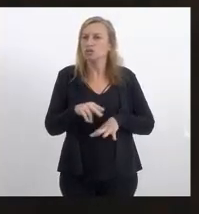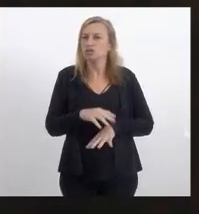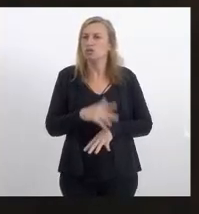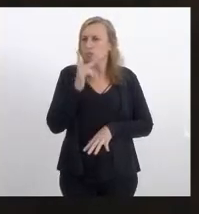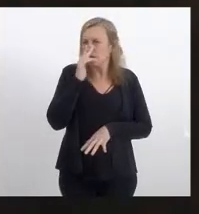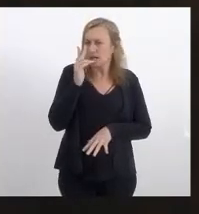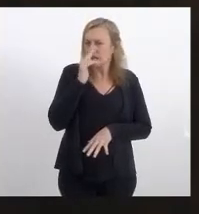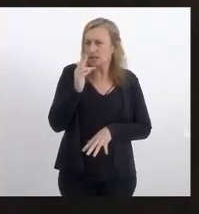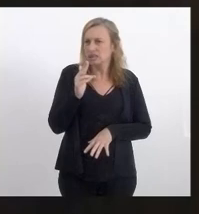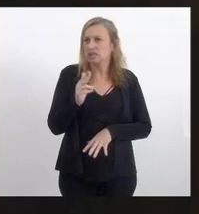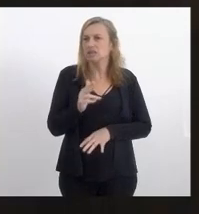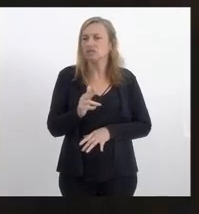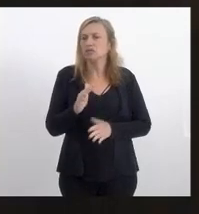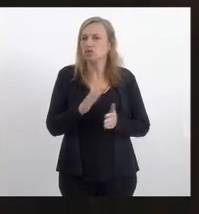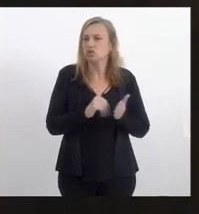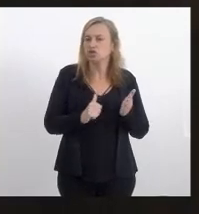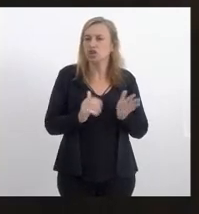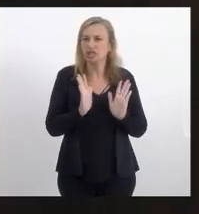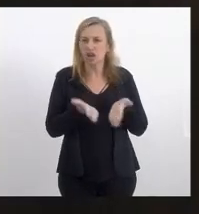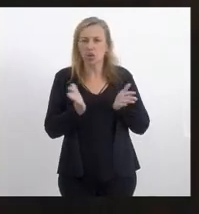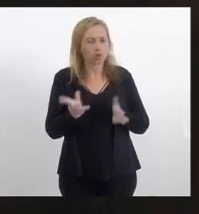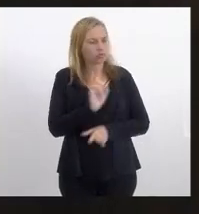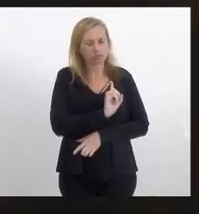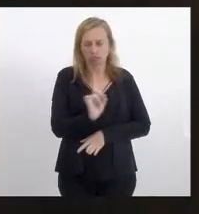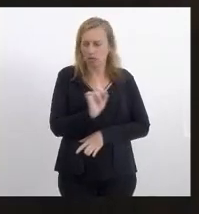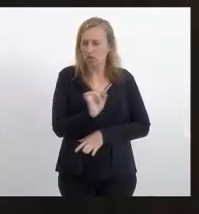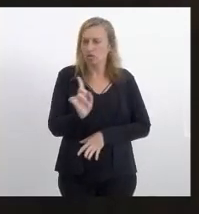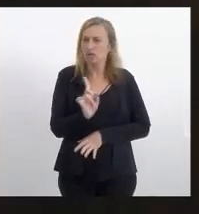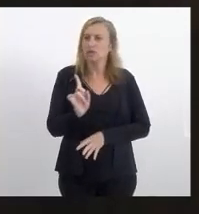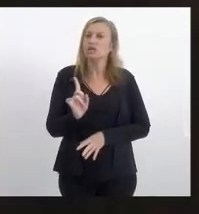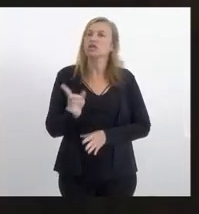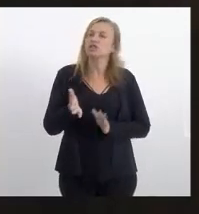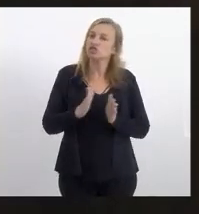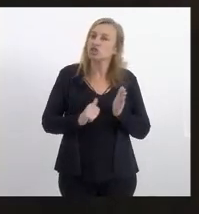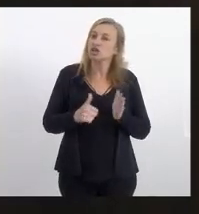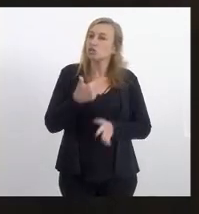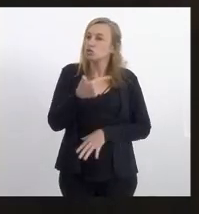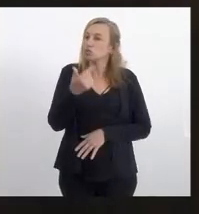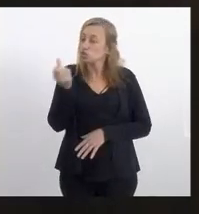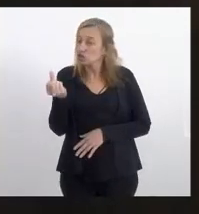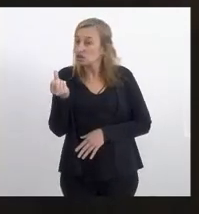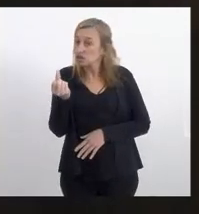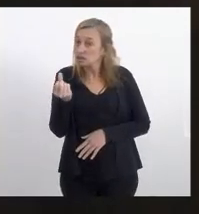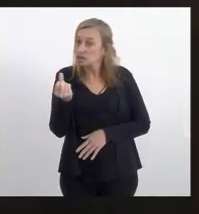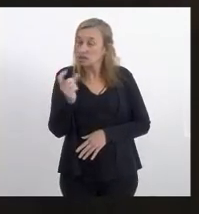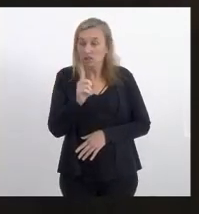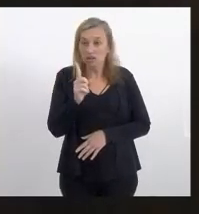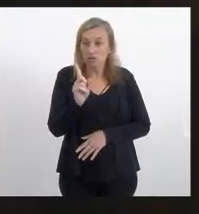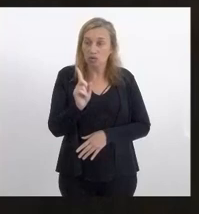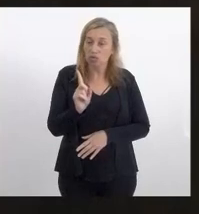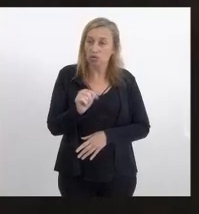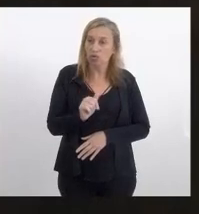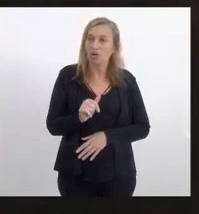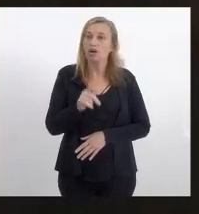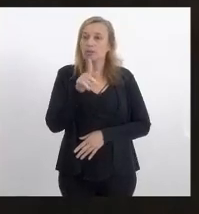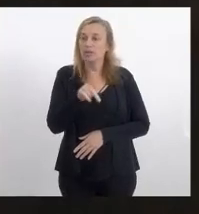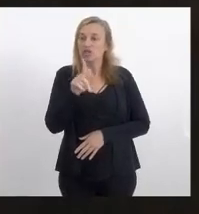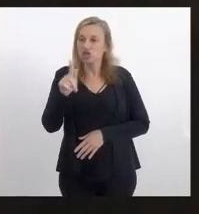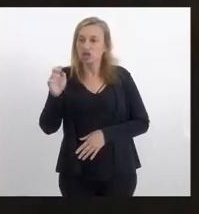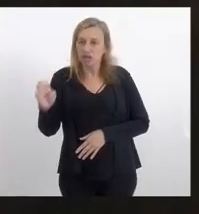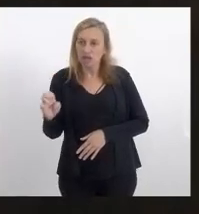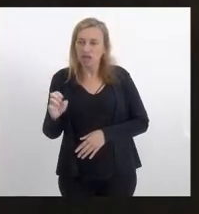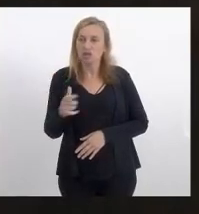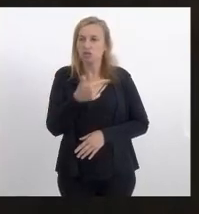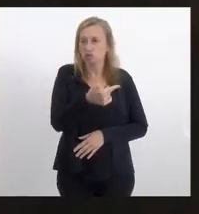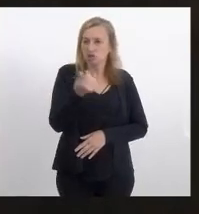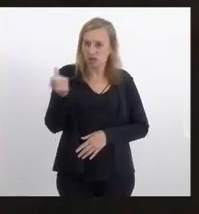parecendo que foi tirado agora não era para ter sido tirado em 2016 que não foi o parecer da pgj lá